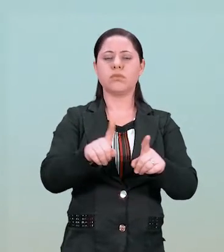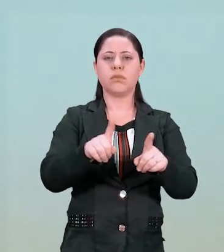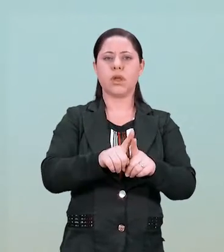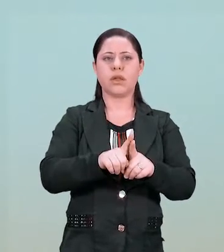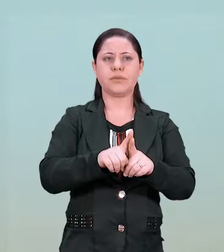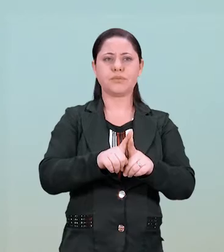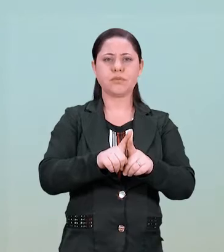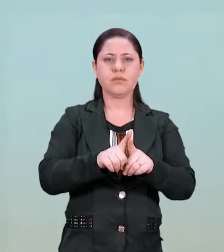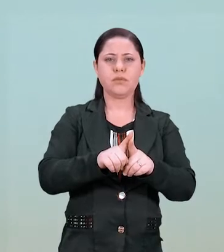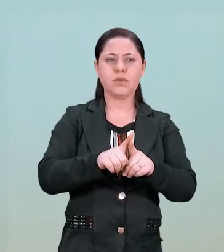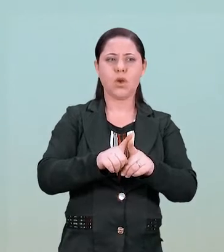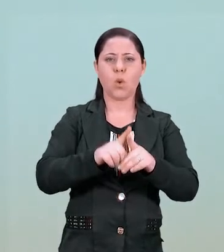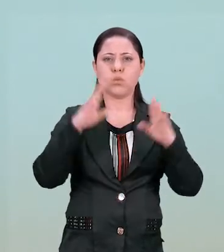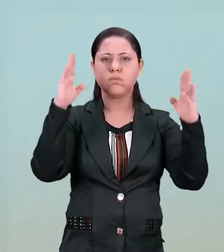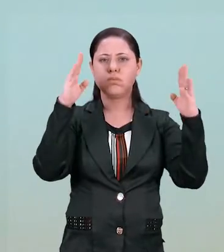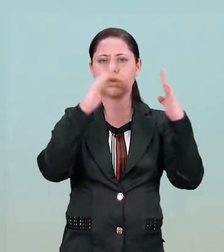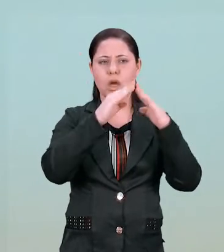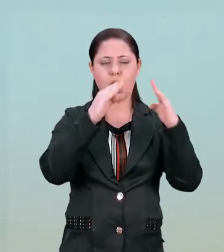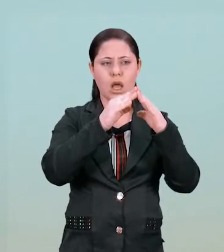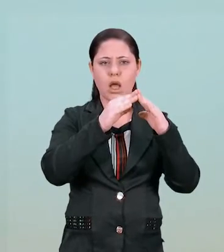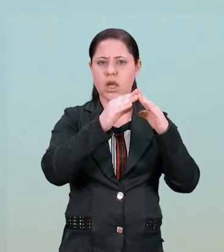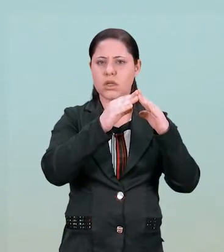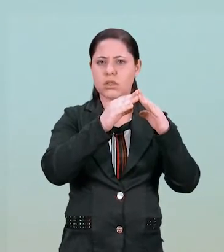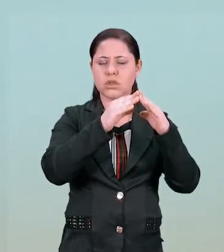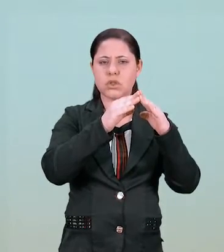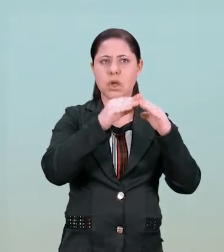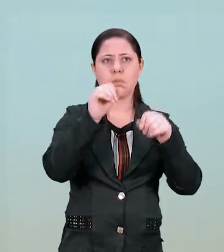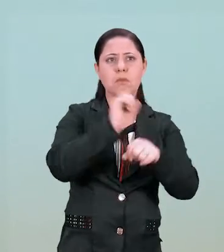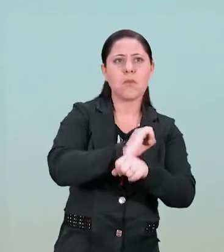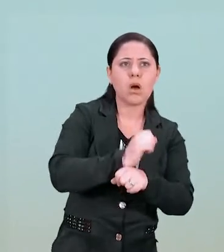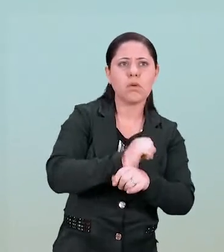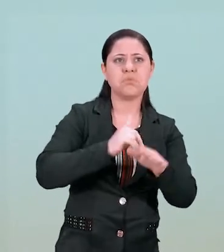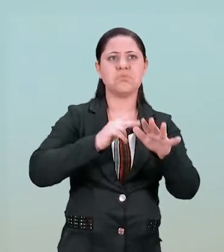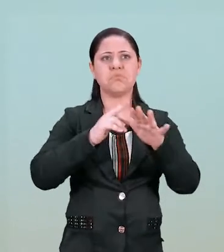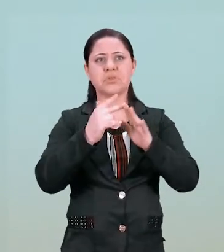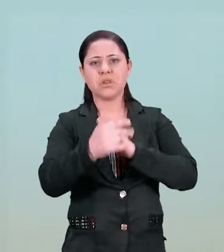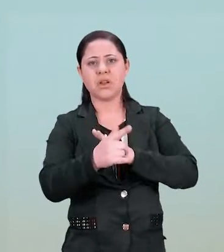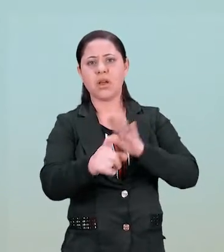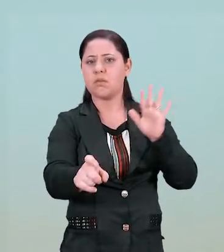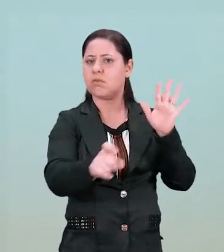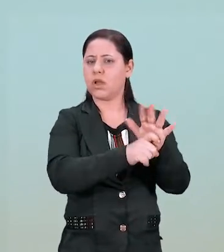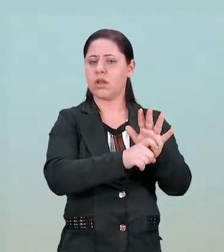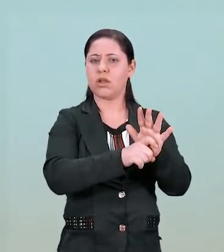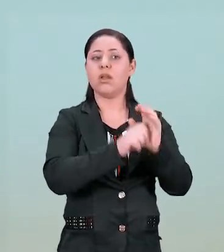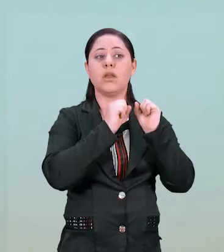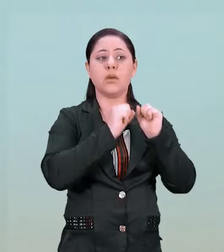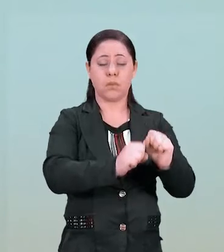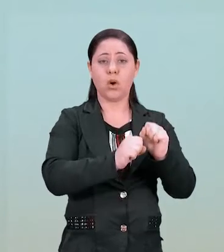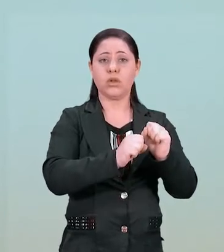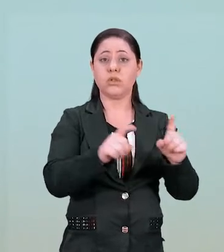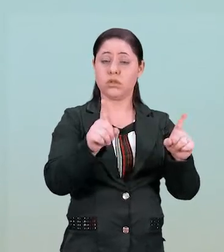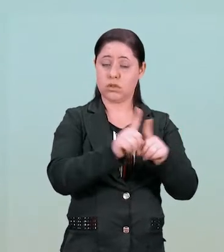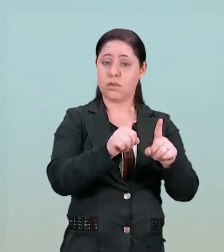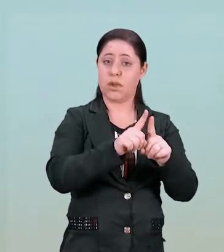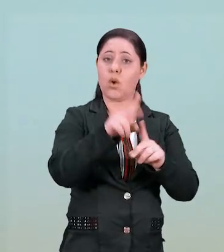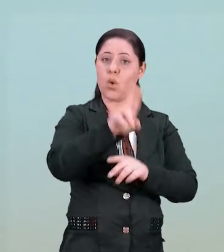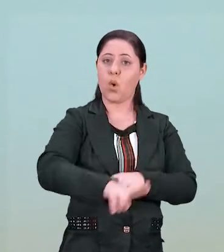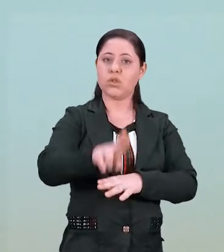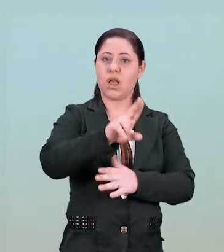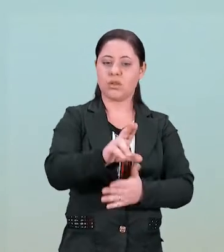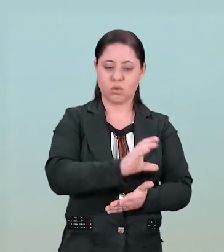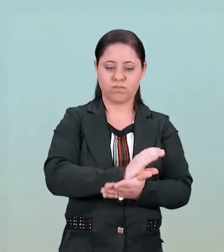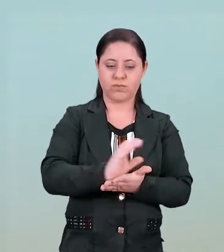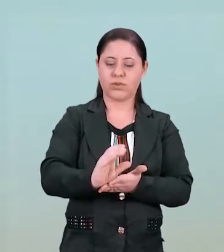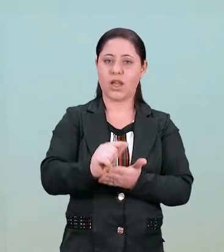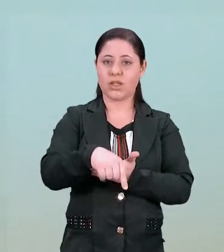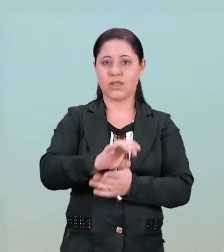móveis e imóveis oriundos do tráfico, que é uma fonte de recurso que pode ser investido no Mato Grosso do Sul. Todavia,